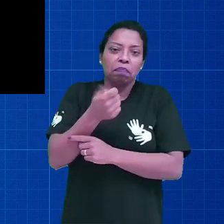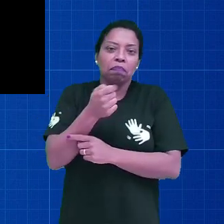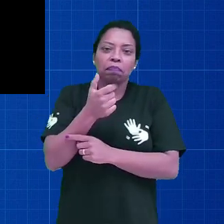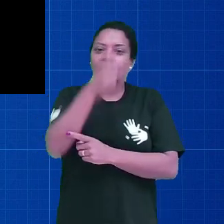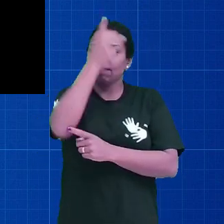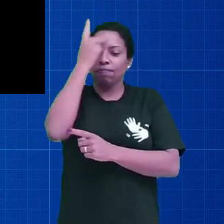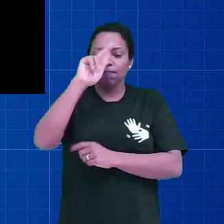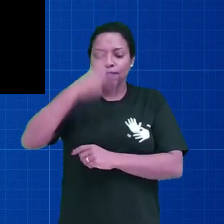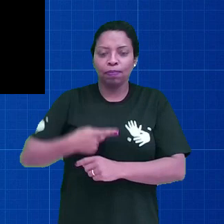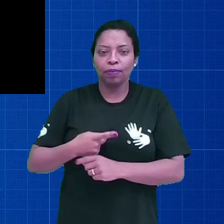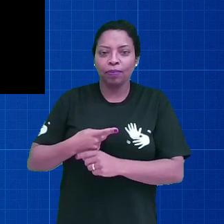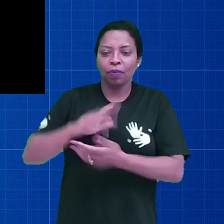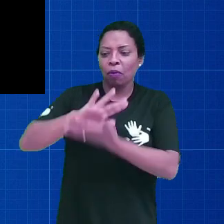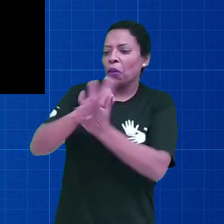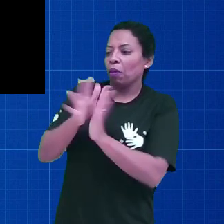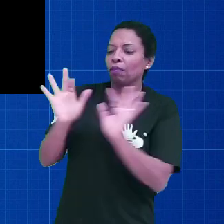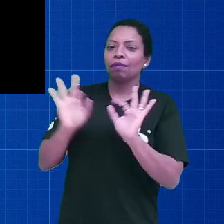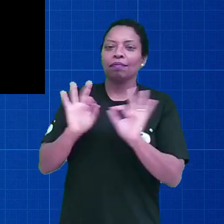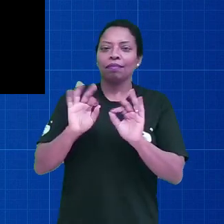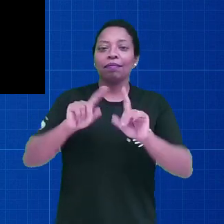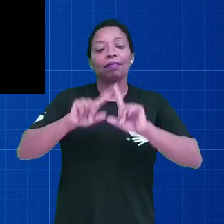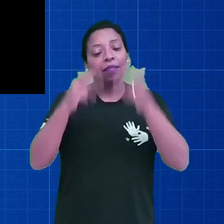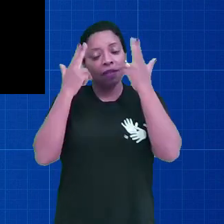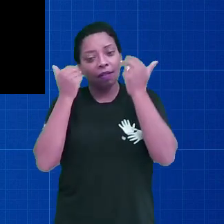das causas antropogênicas aí.